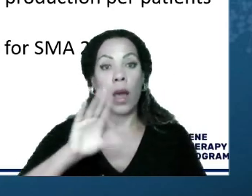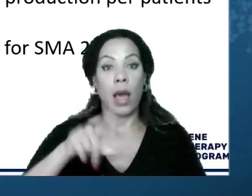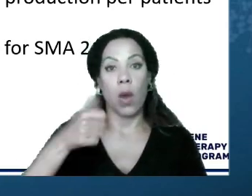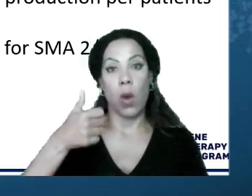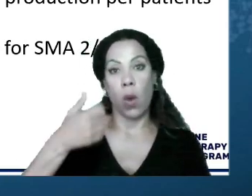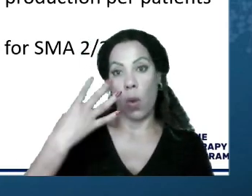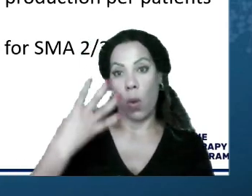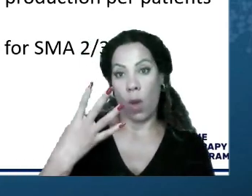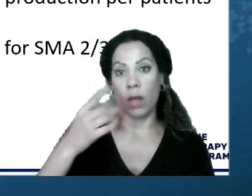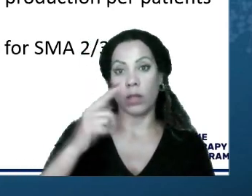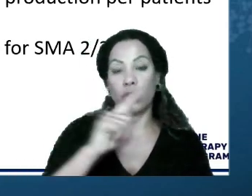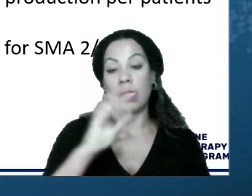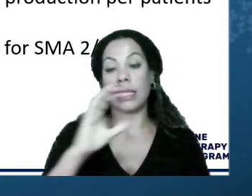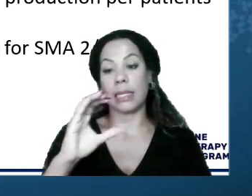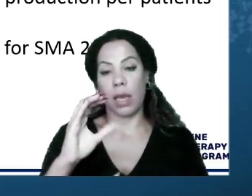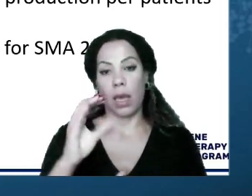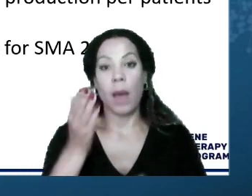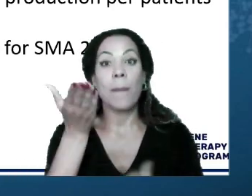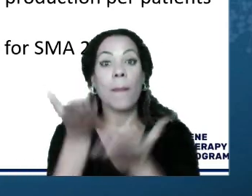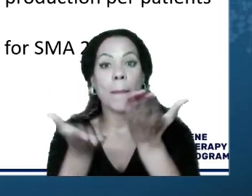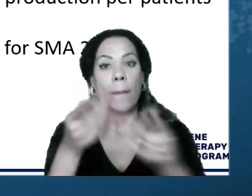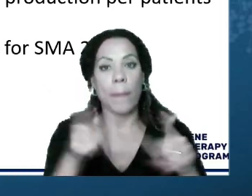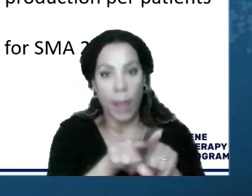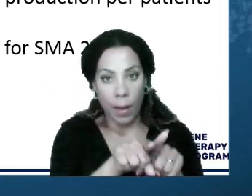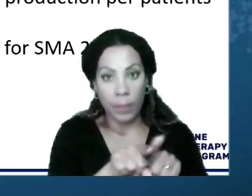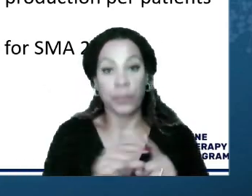14 GC por quilo, e está